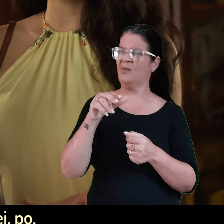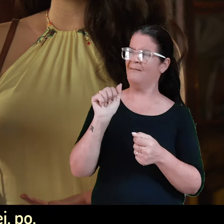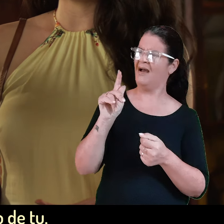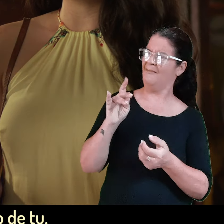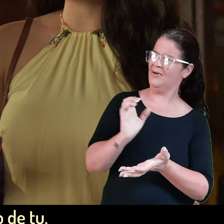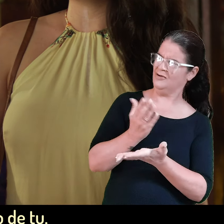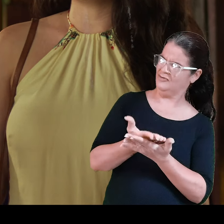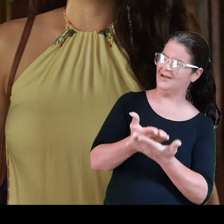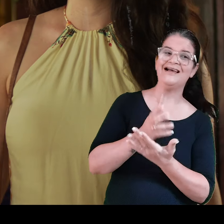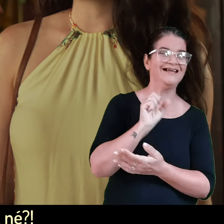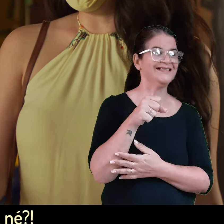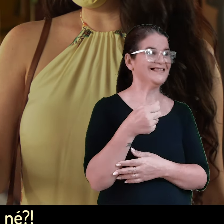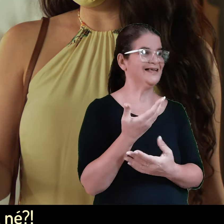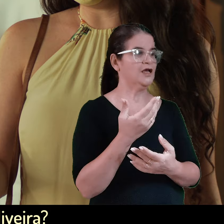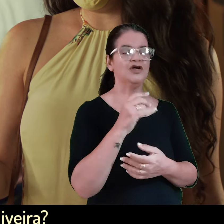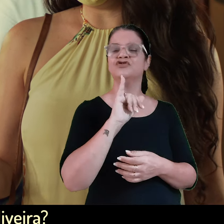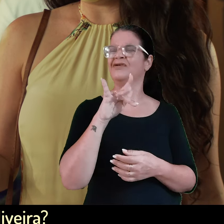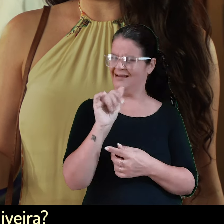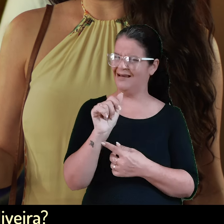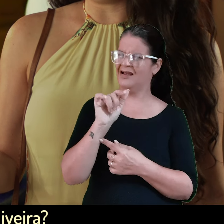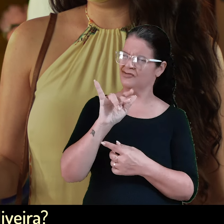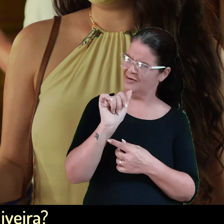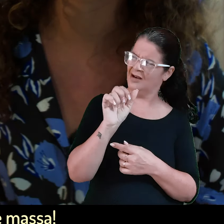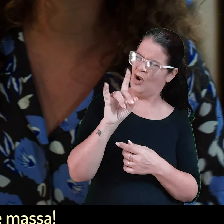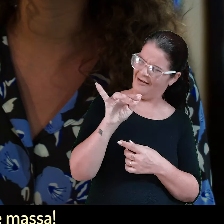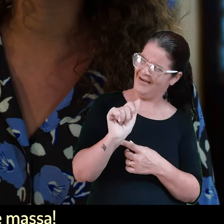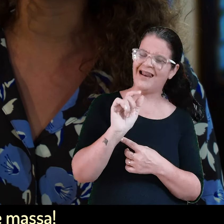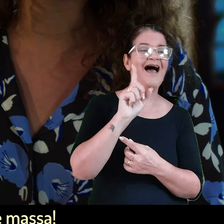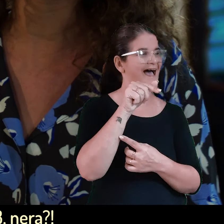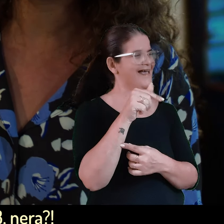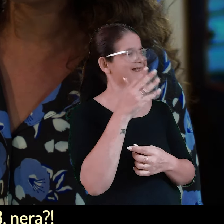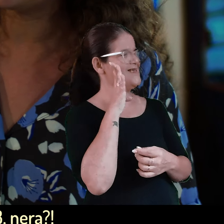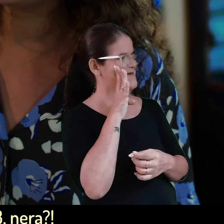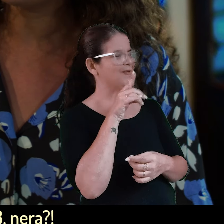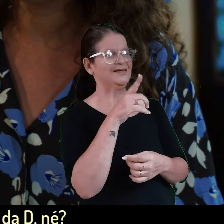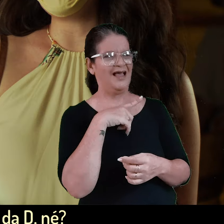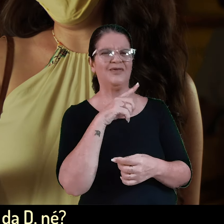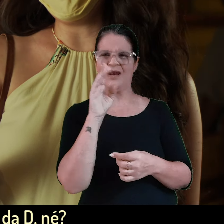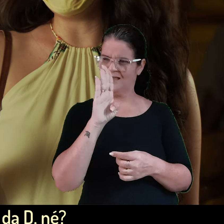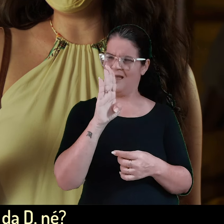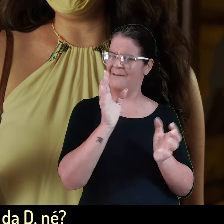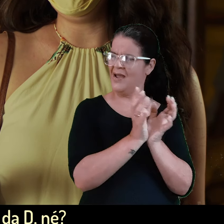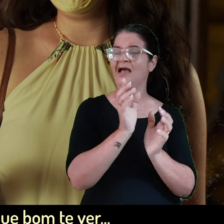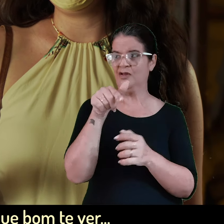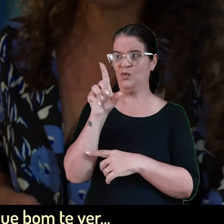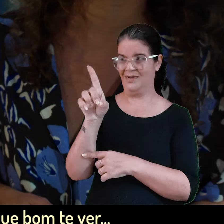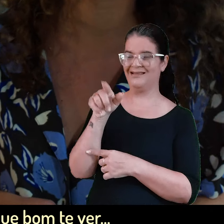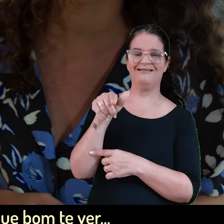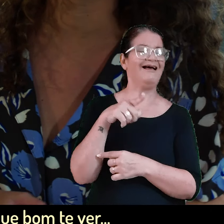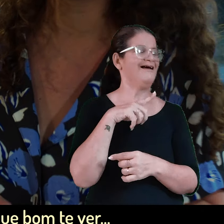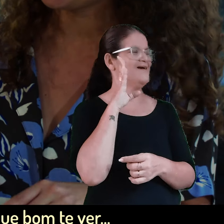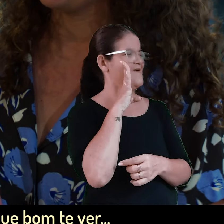Eu estudei, foi o nome de tu. Juliana, né? Juliana Oliveira. É, pô, que massa. Tu era da B, né? Era, tu era da D, né? Que